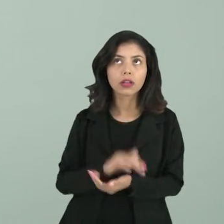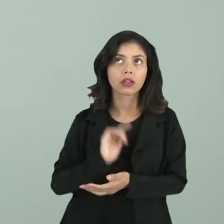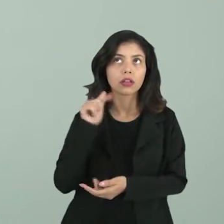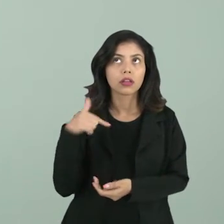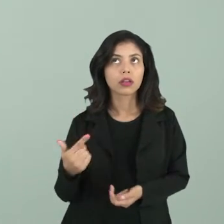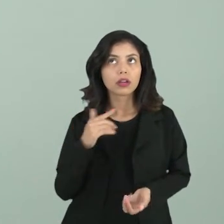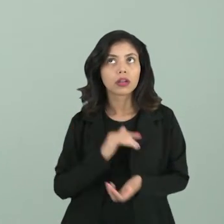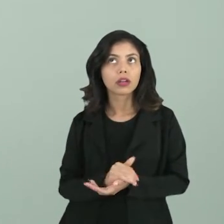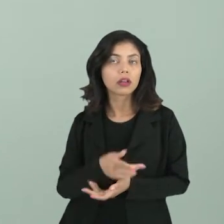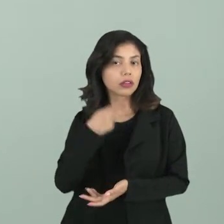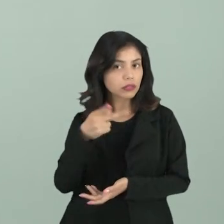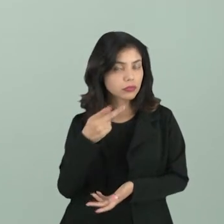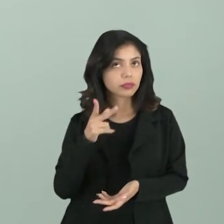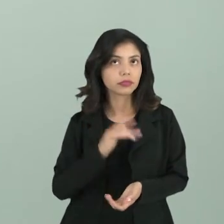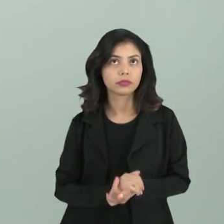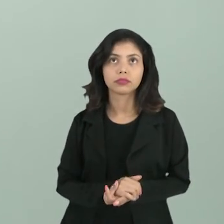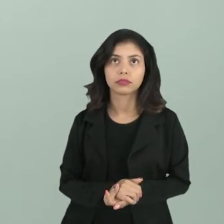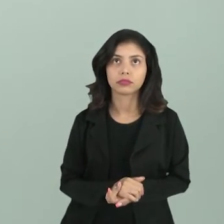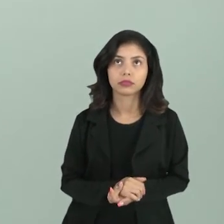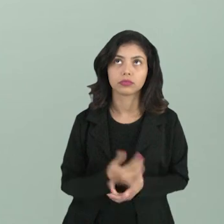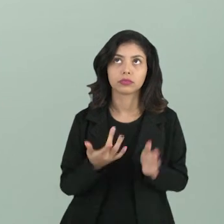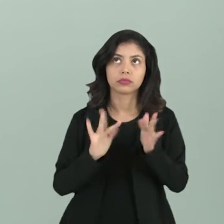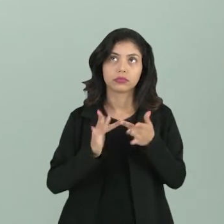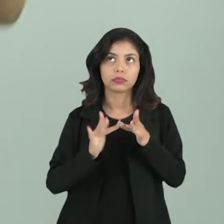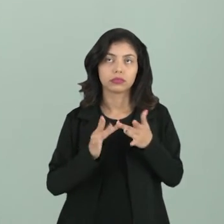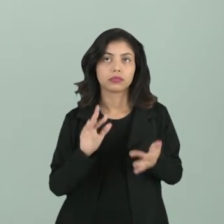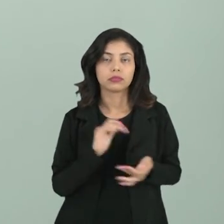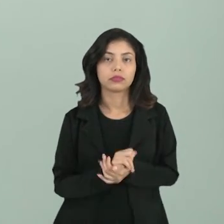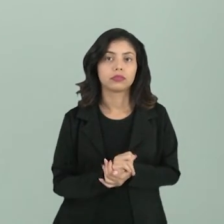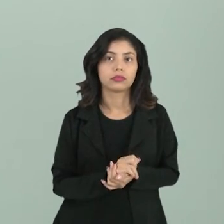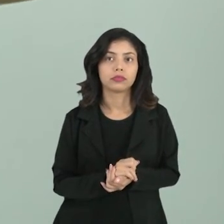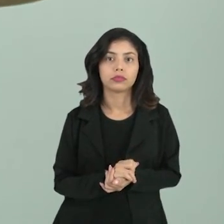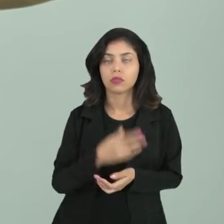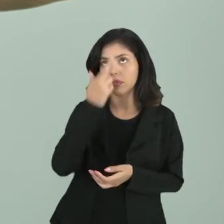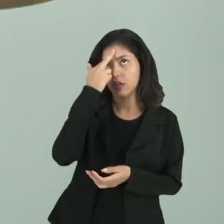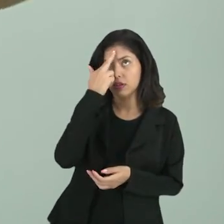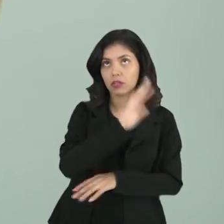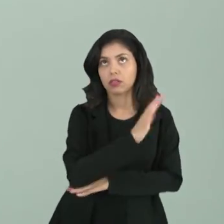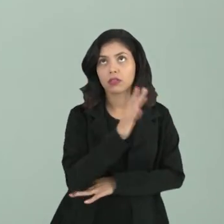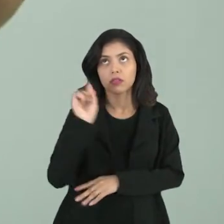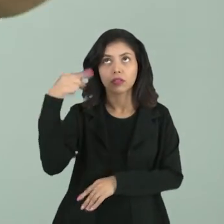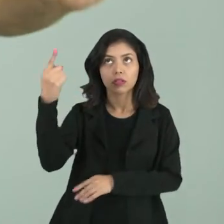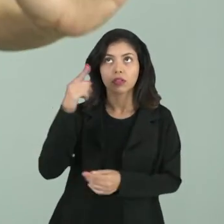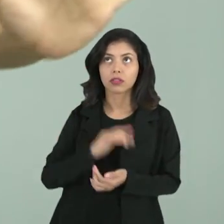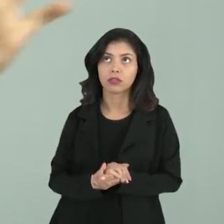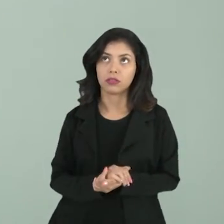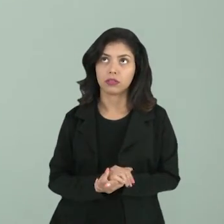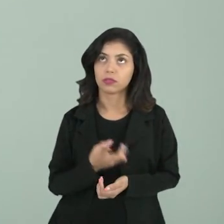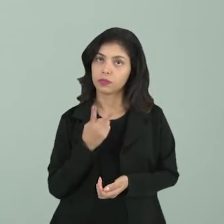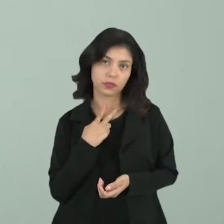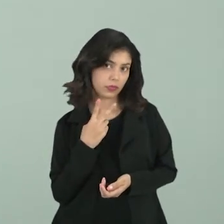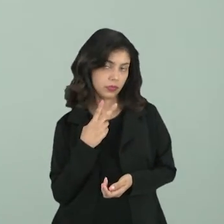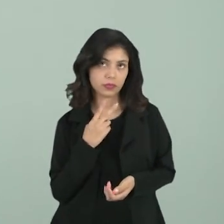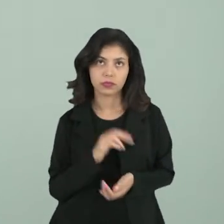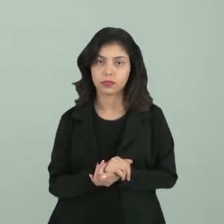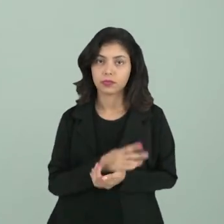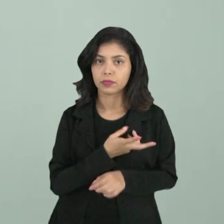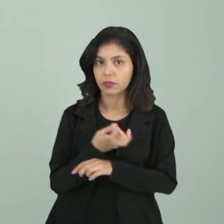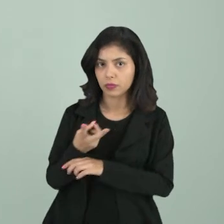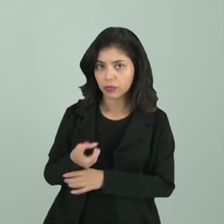políticas diversas, dentre as quais se destaca a preservação ambiental, que sugere